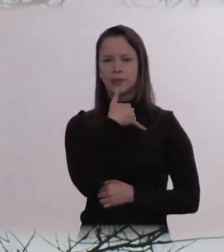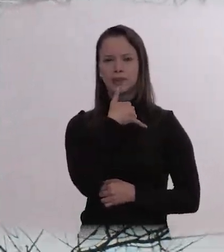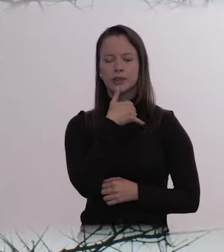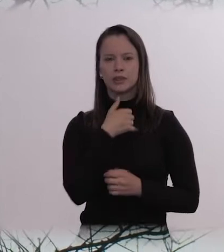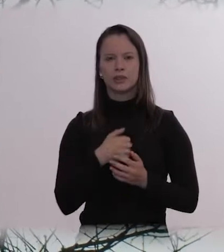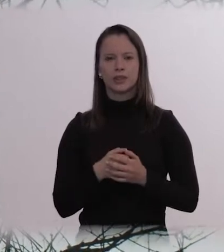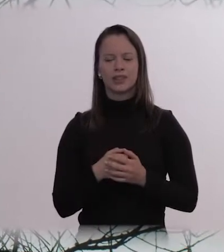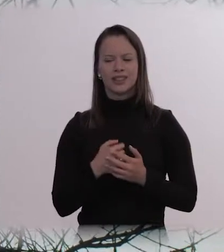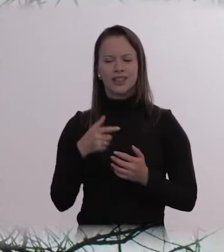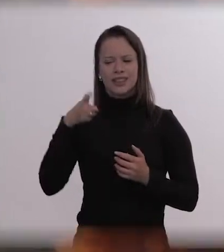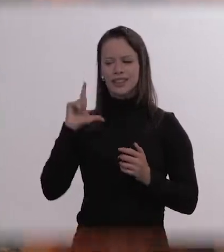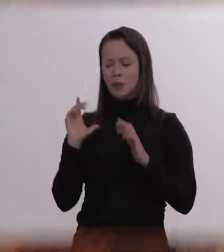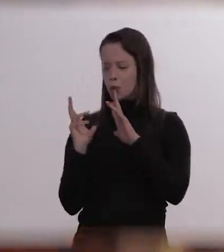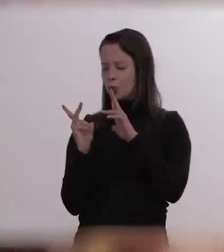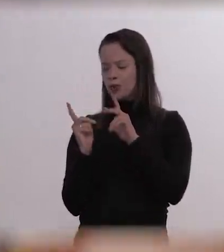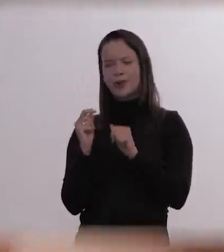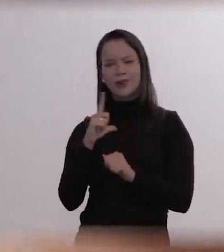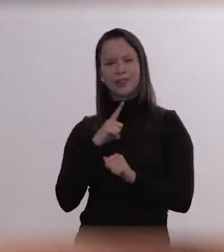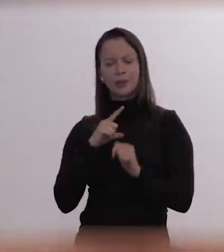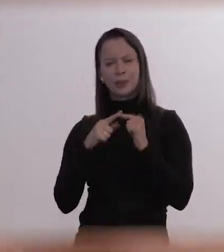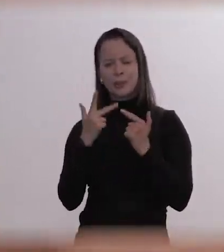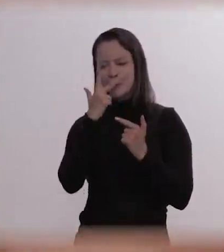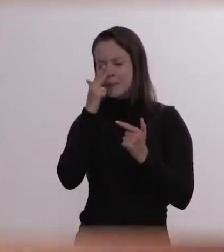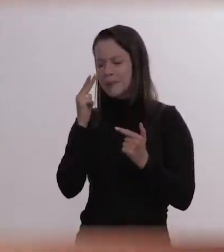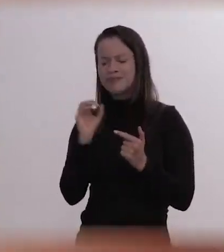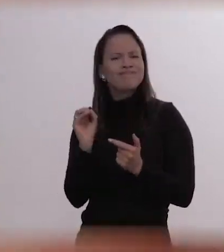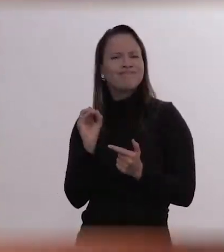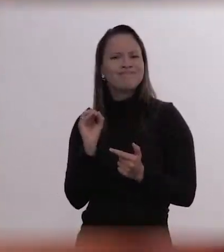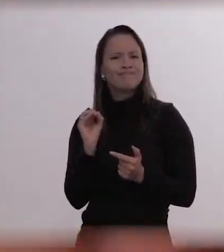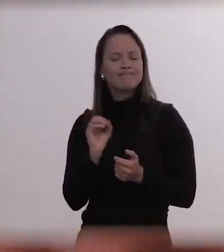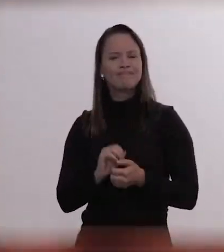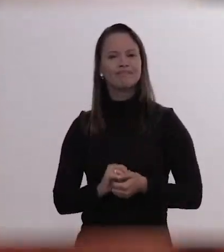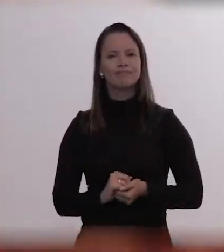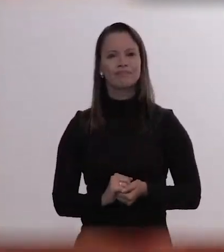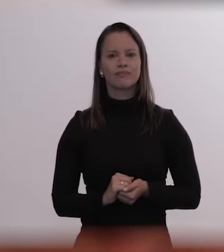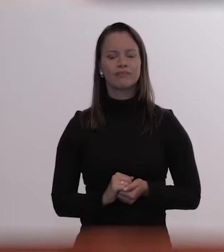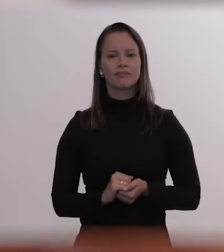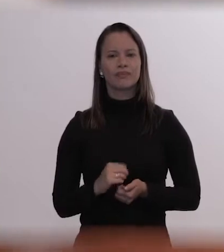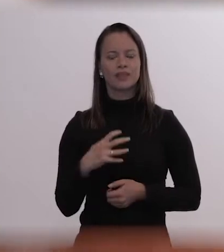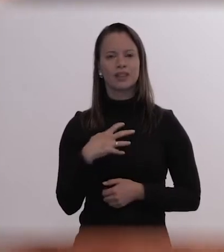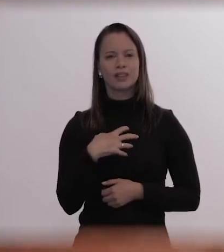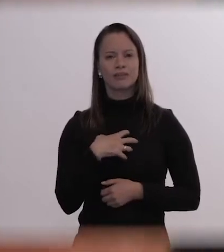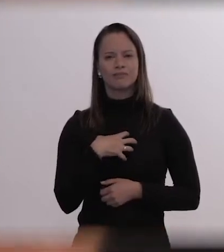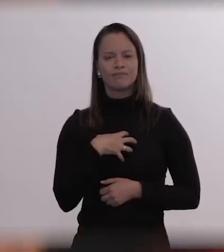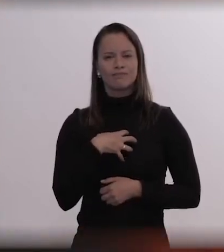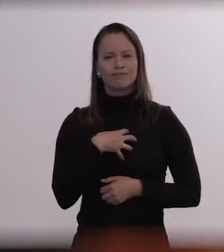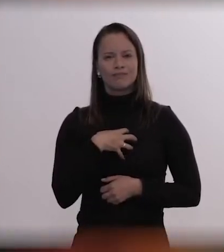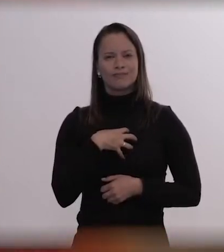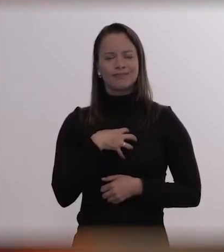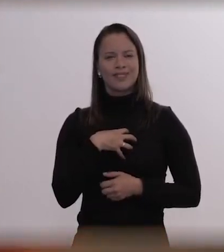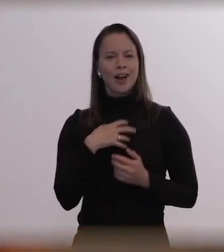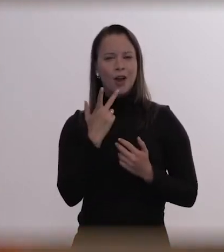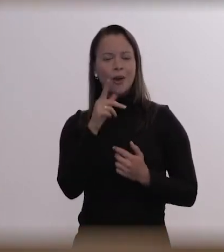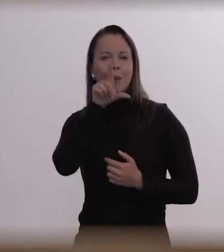Embora eu tinha tudo, ao mesmo tempo eu não tinha nada, né? Que eu me sentia um